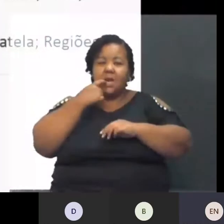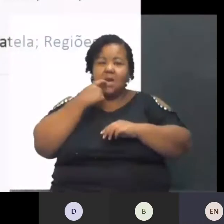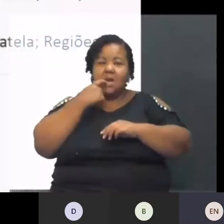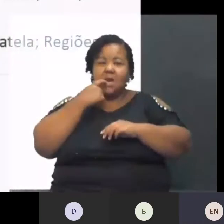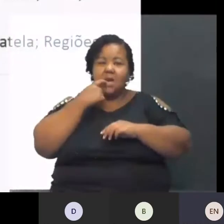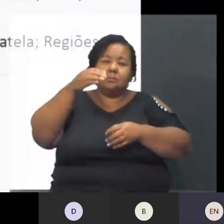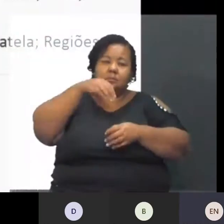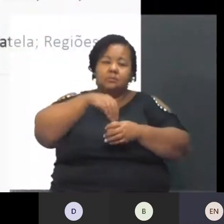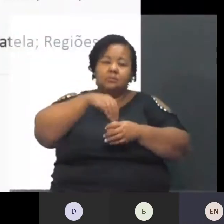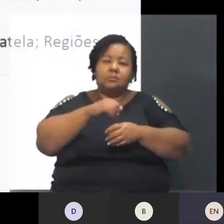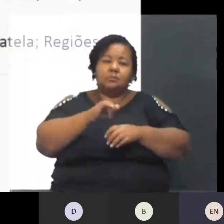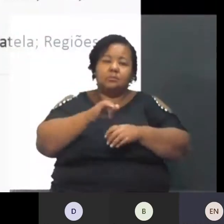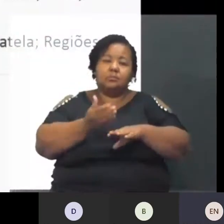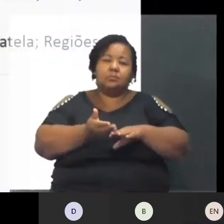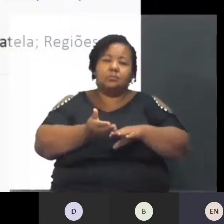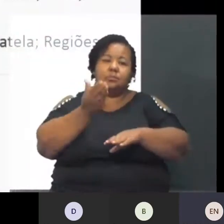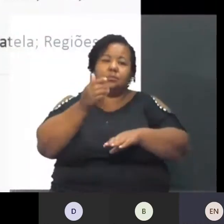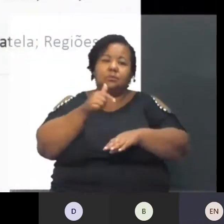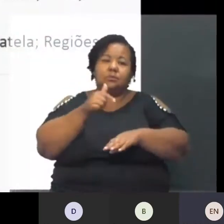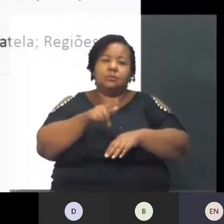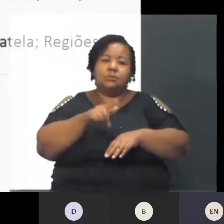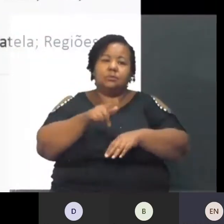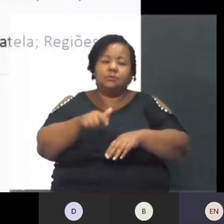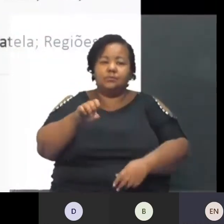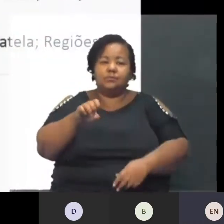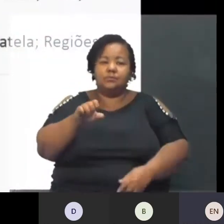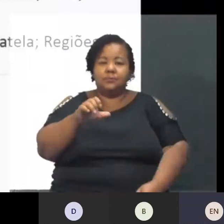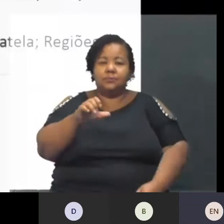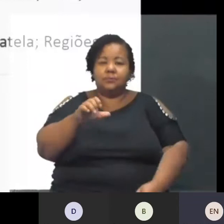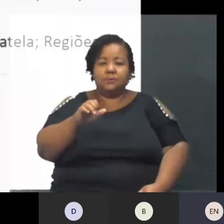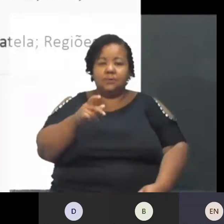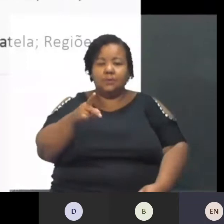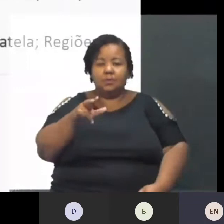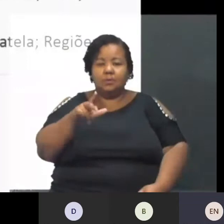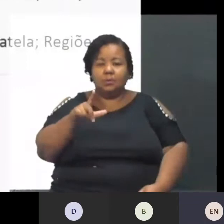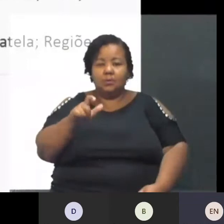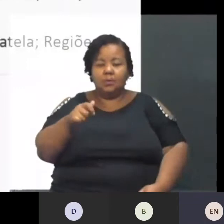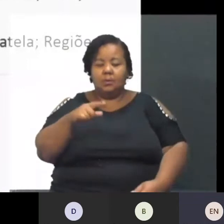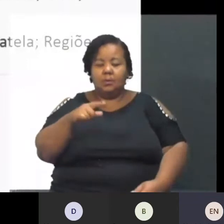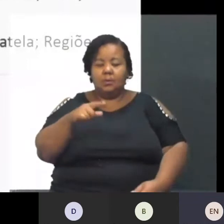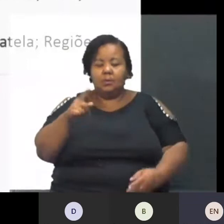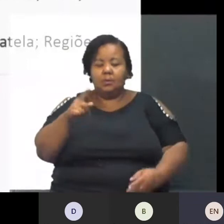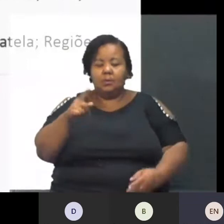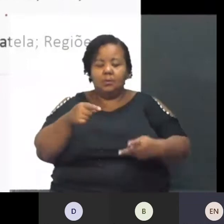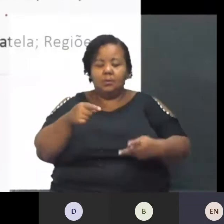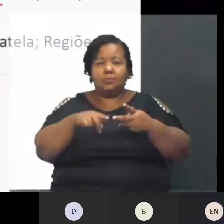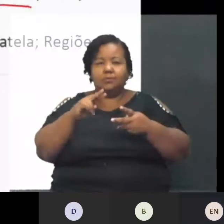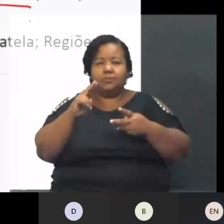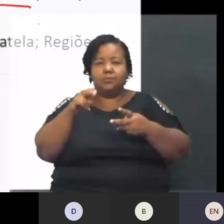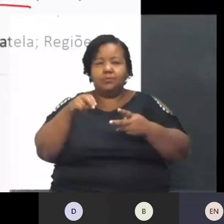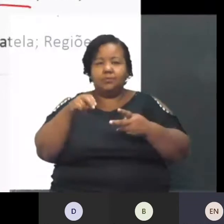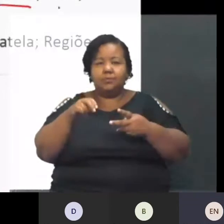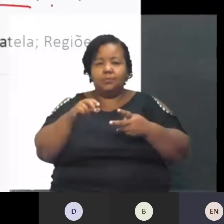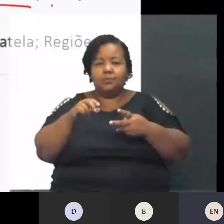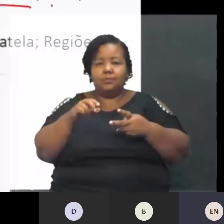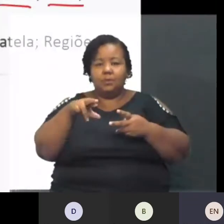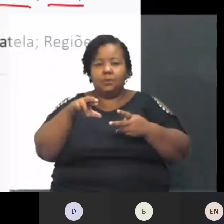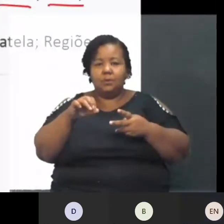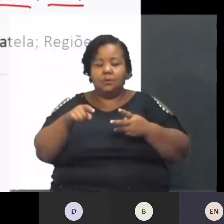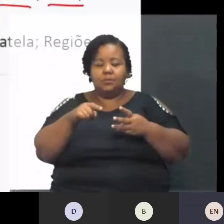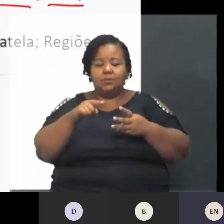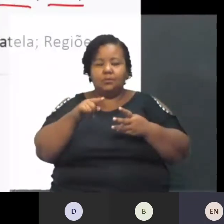os membros superiores? A escápula, a clavícula, o húmero, o